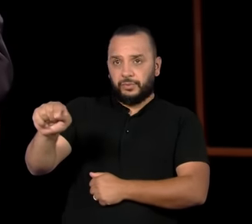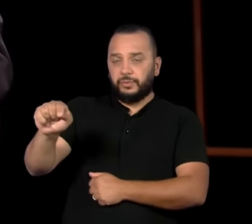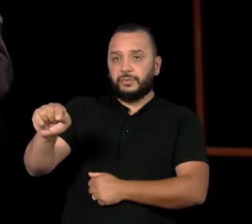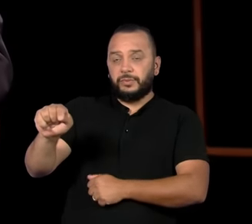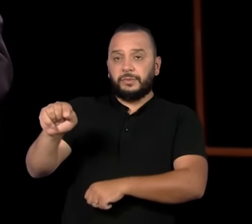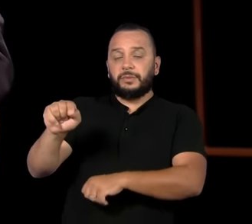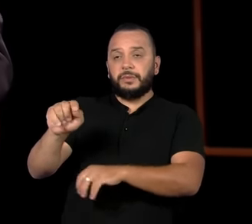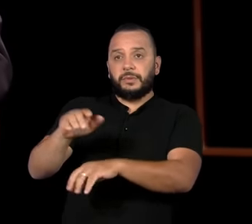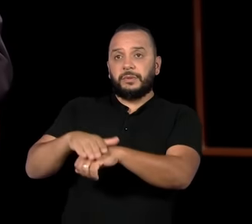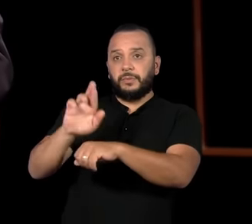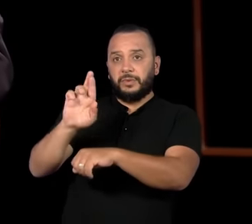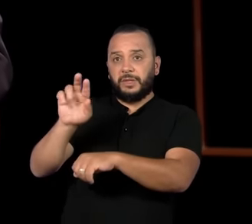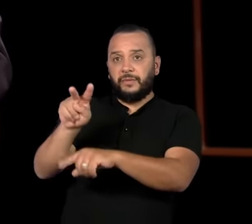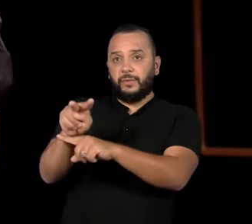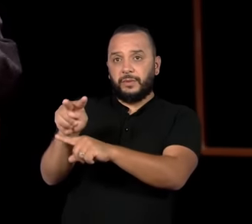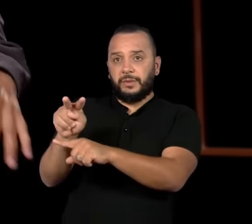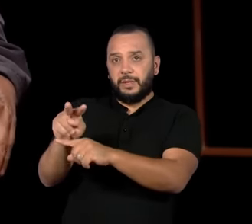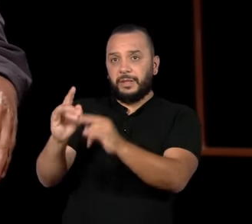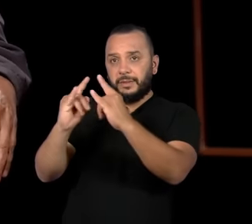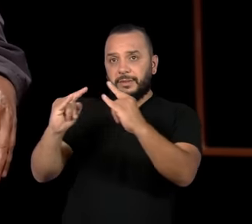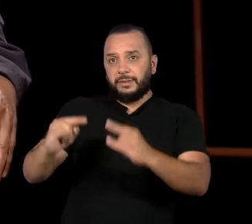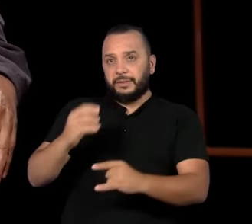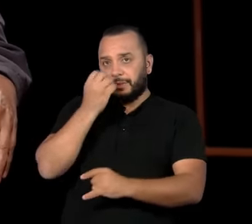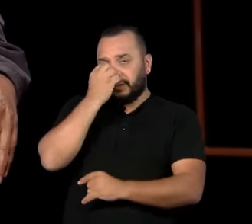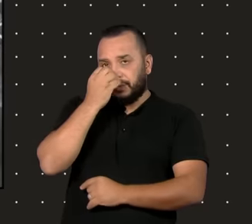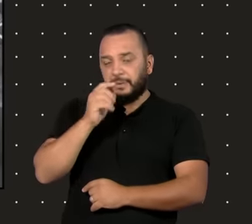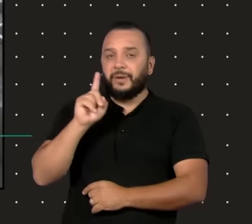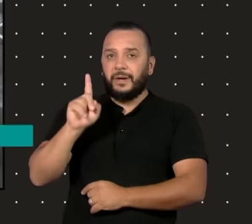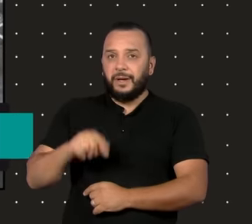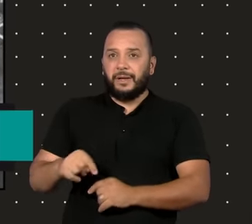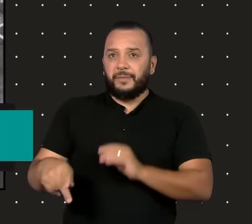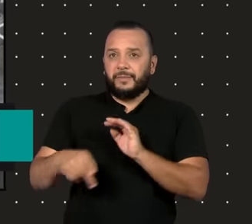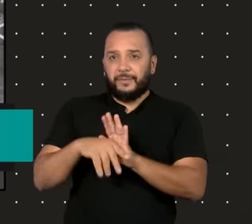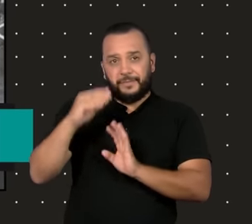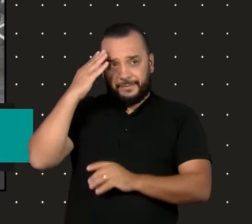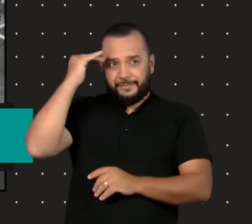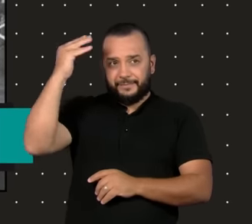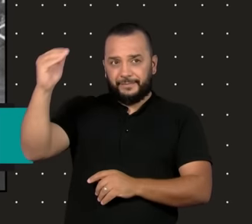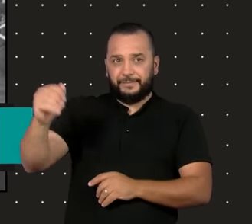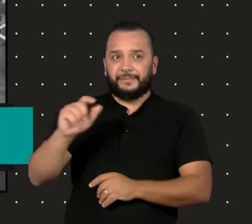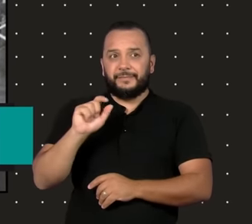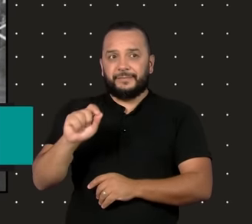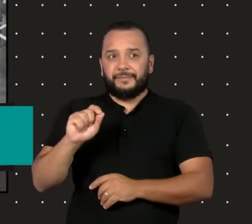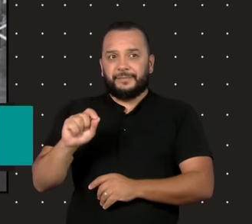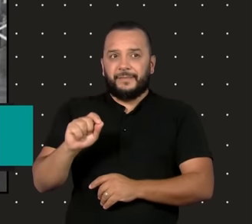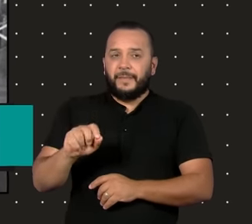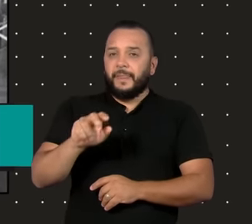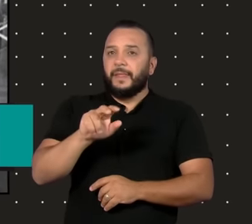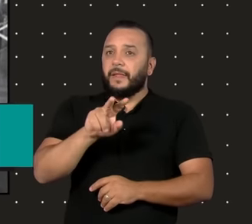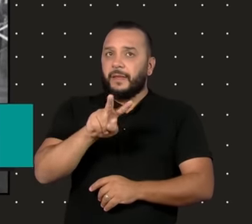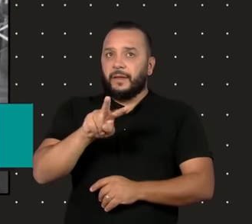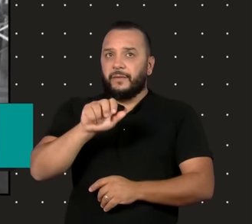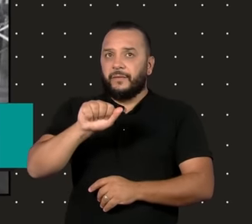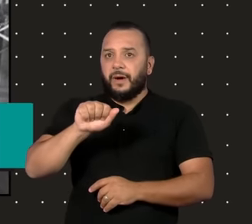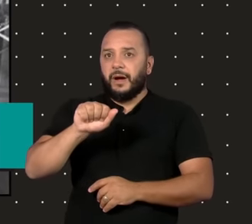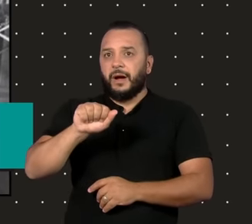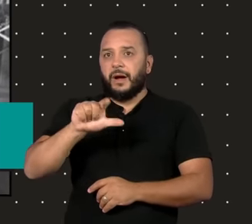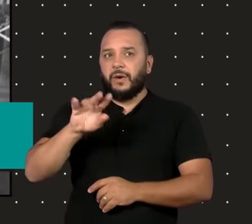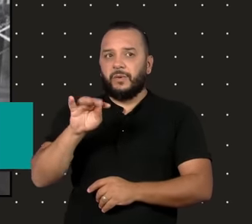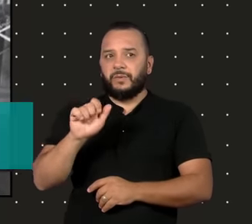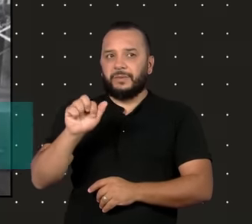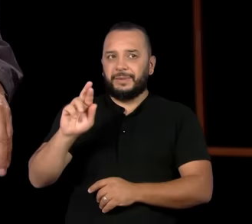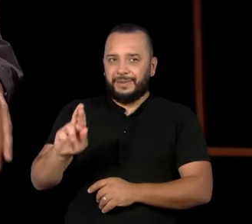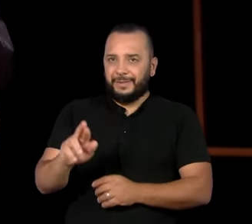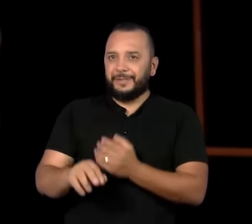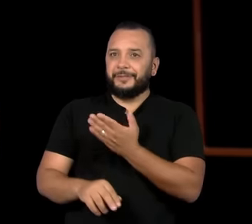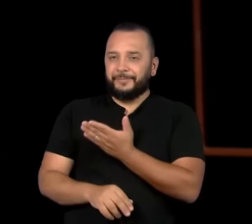o Circo Bombril era o Walter Stewart, o famoso Walter Stewart, né? E nós fomos lá cantar, eu e